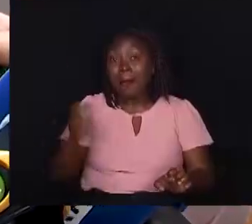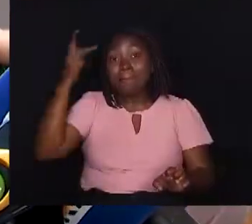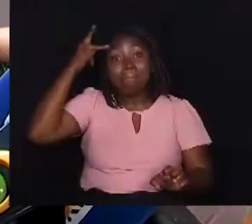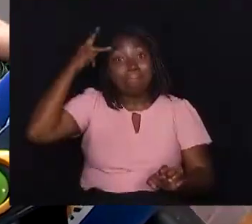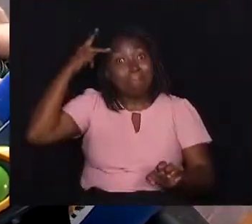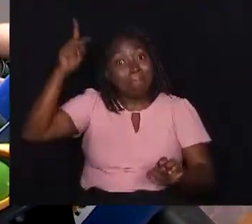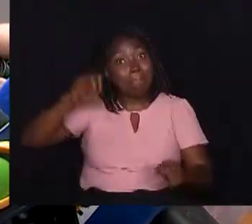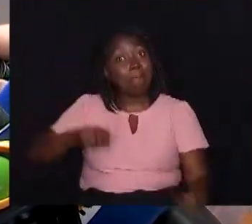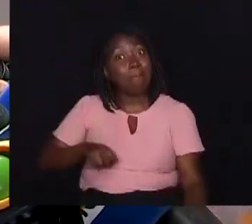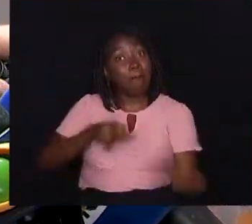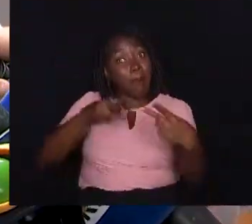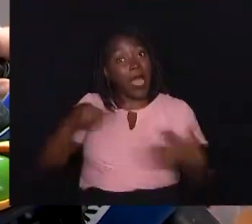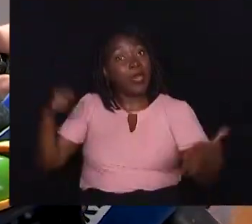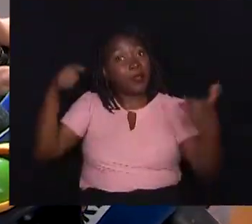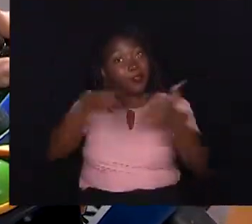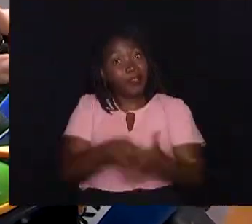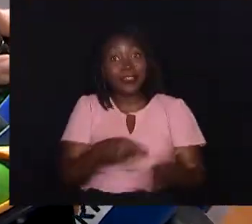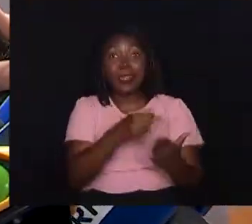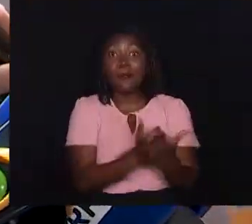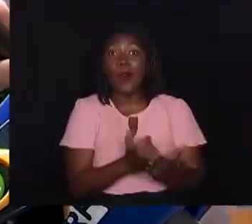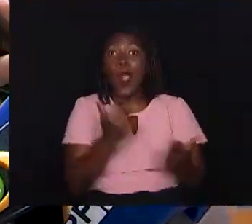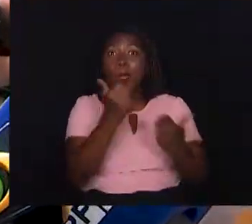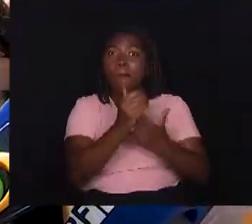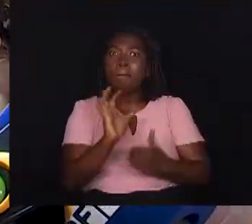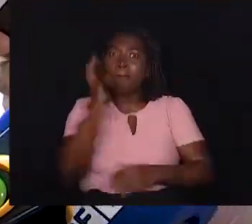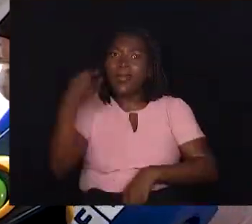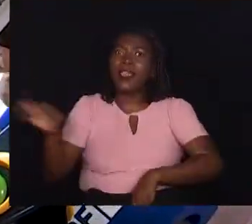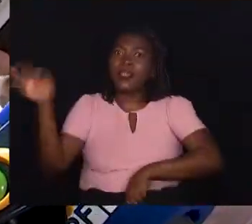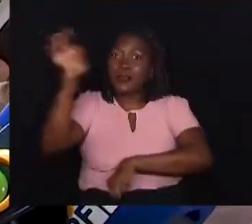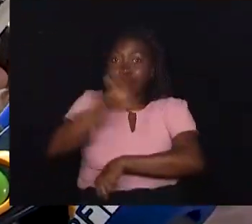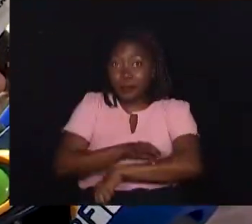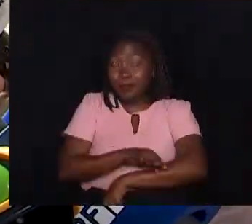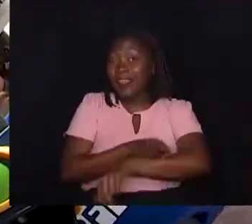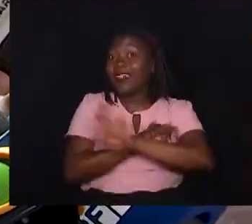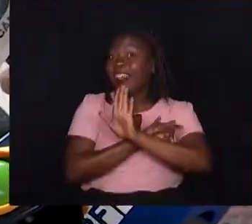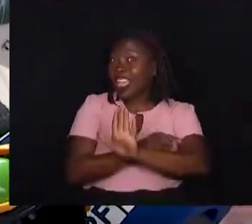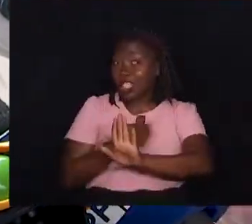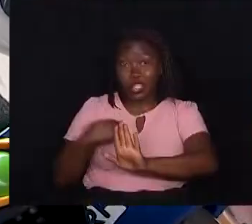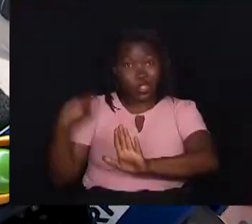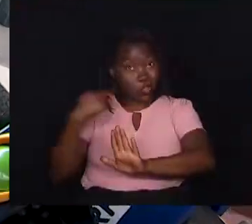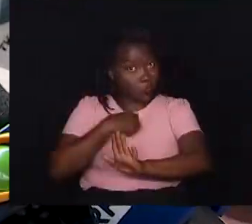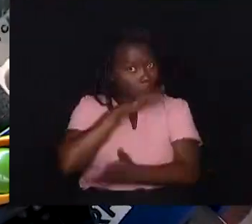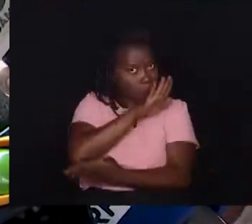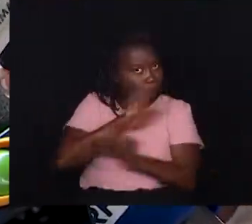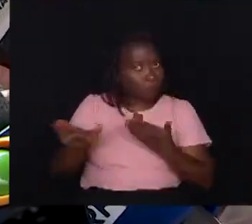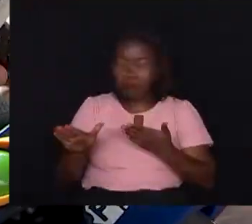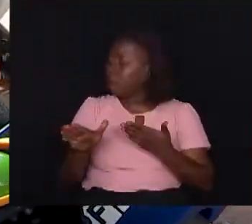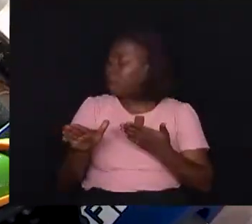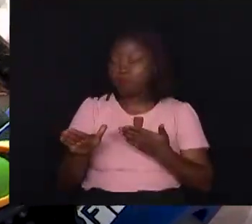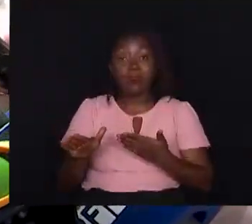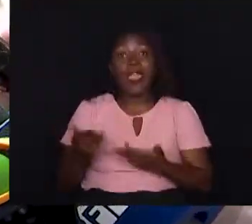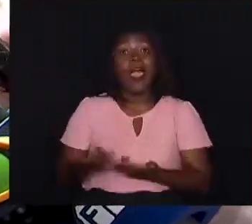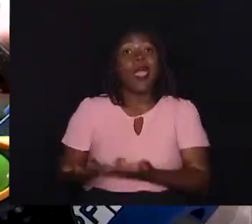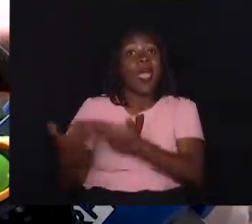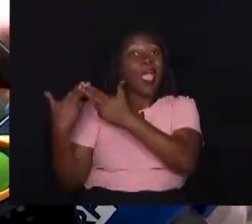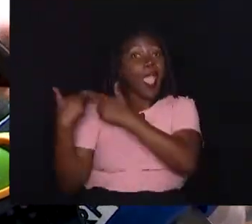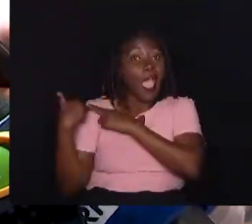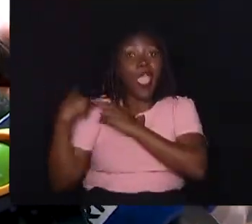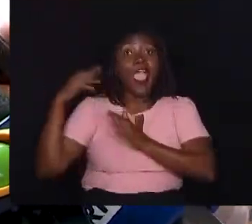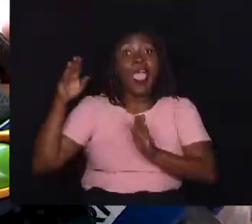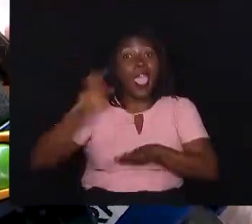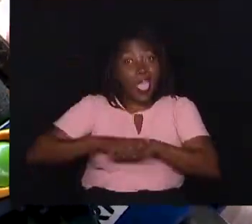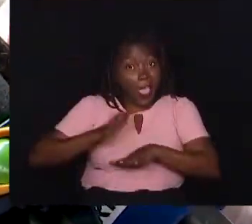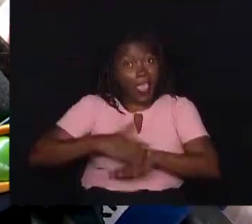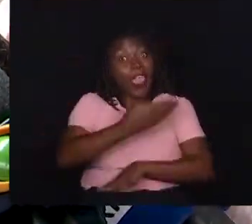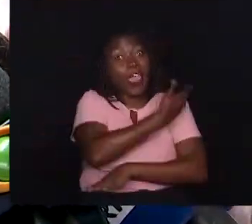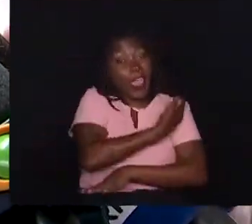toda a sua estrutura para o enfrentamento a esse aumento do número de casos de dengue. Agora, nós não estamos fugindo da responsabilidade. A responsabilidade é